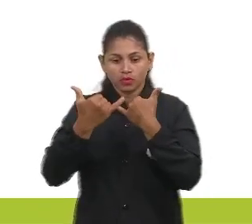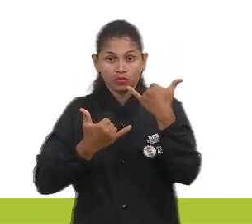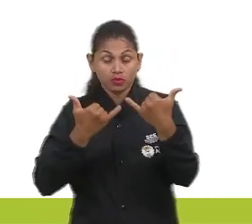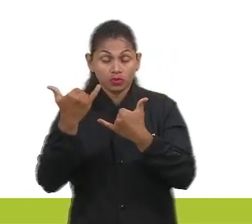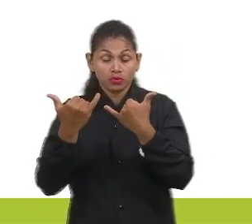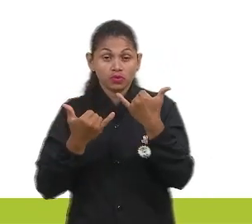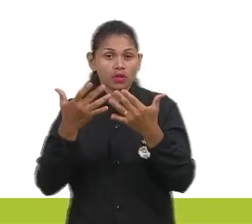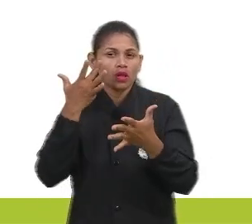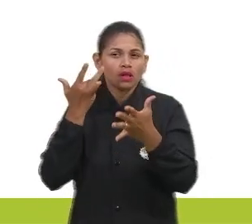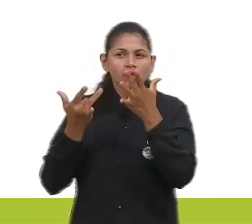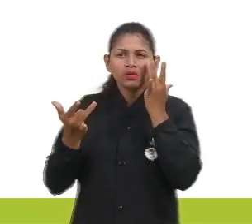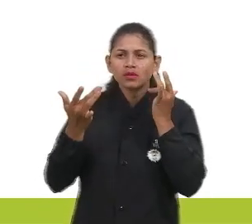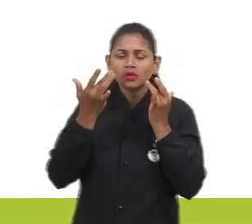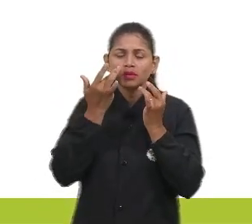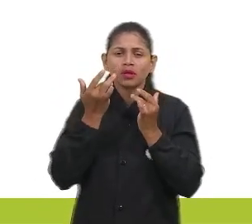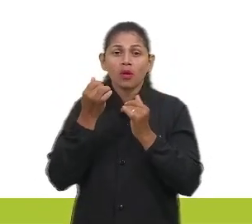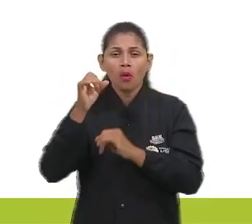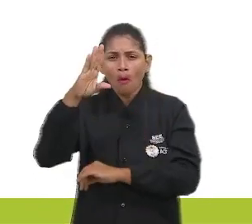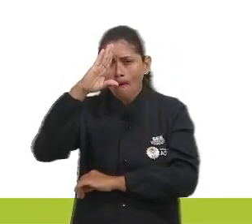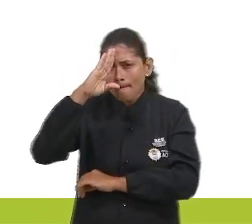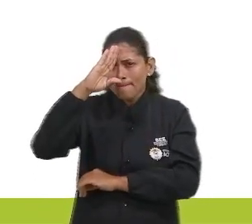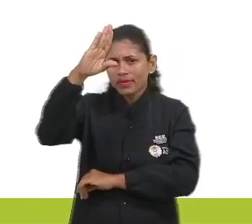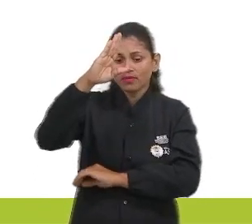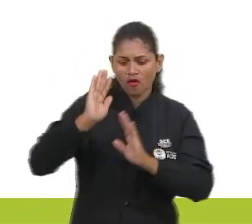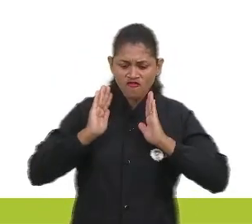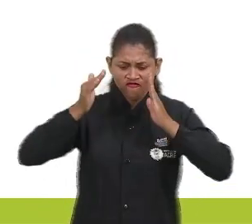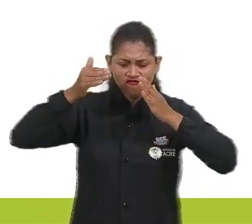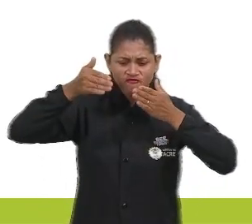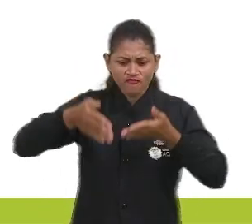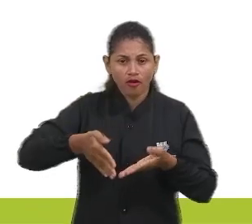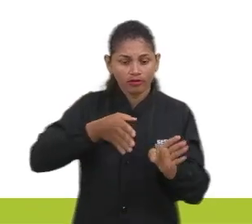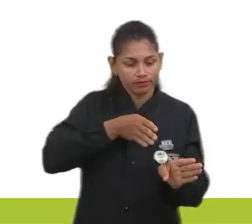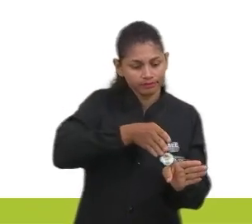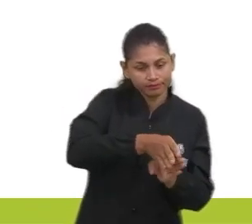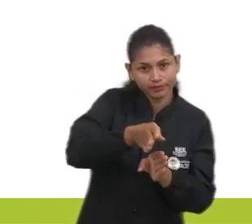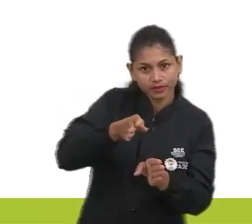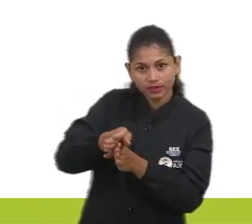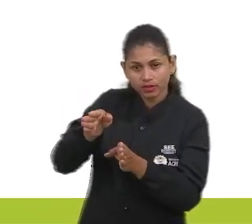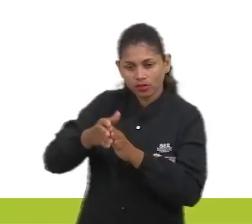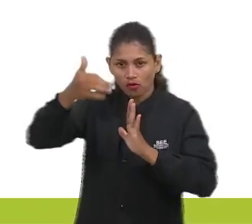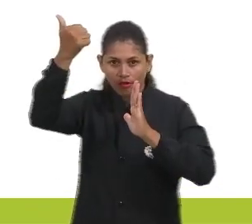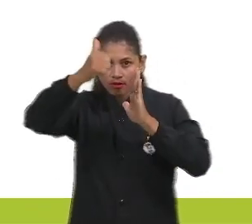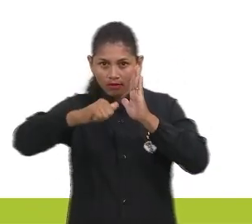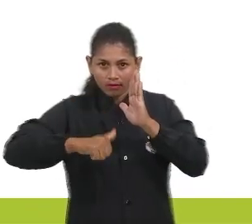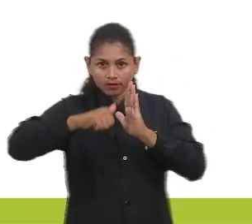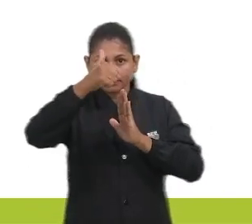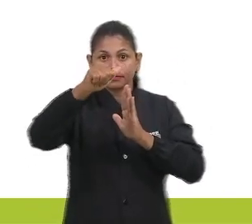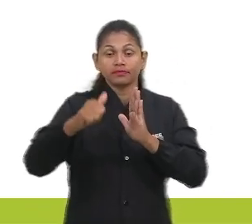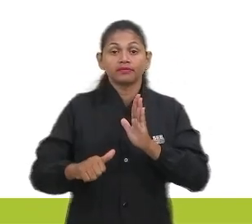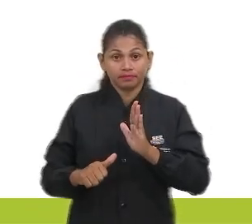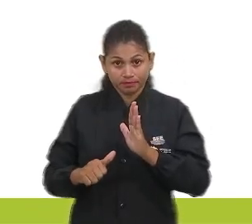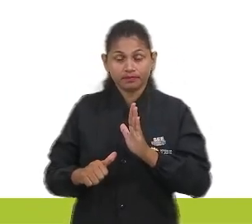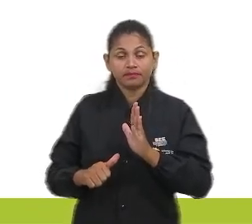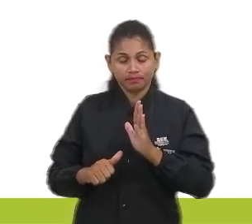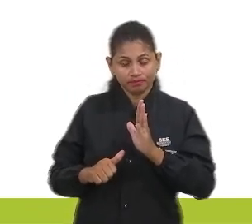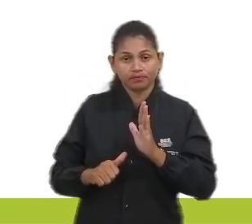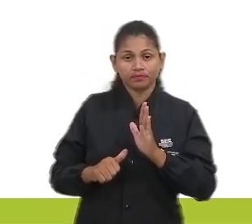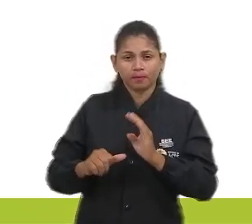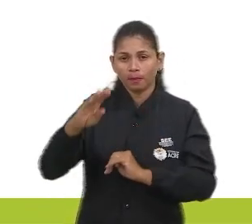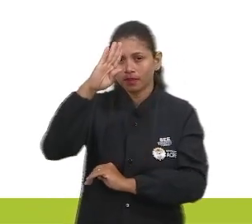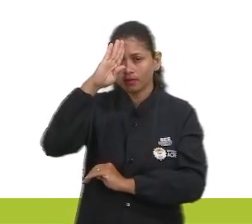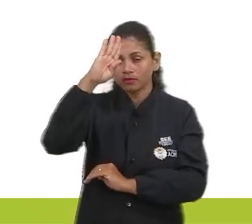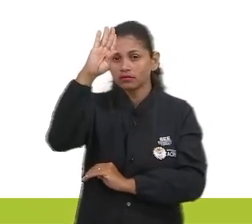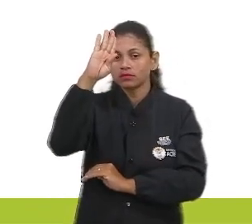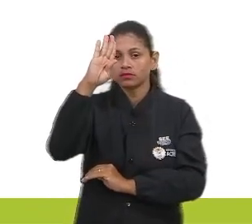jogos teatrais o foco, a instrução e a avaliação, ou seja, são os